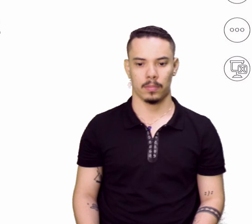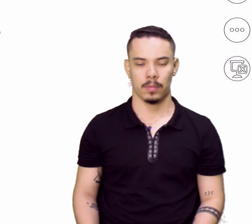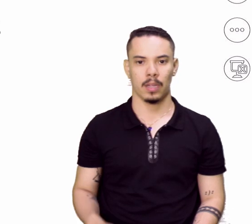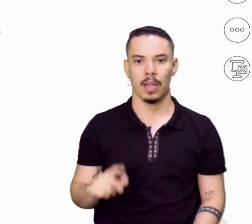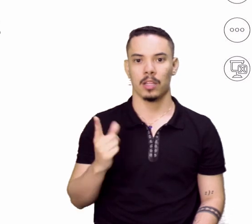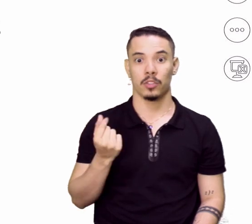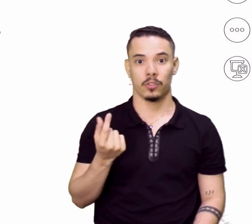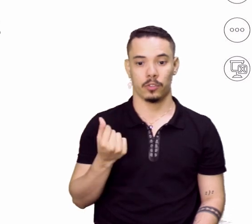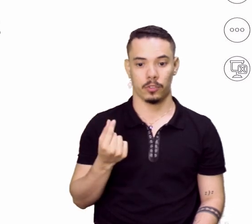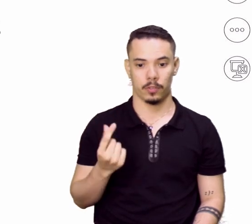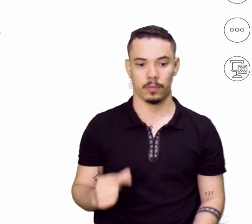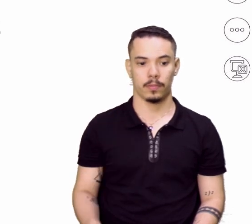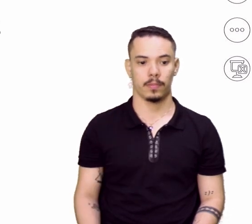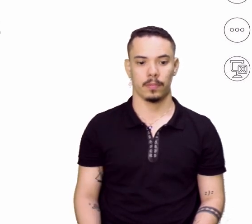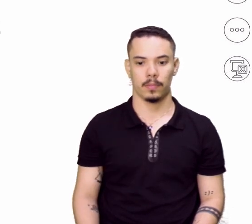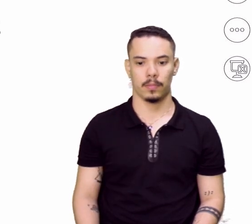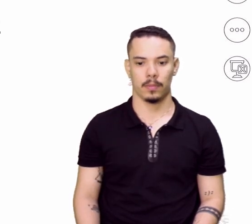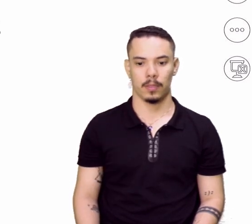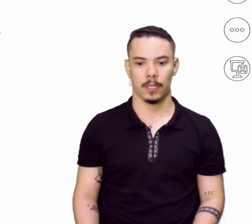200,